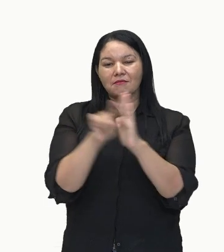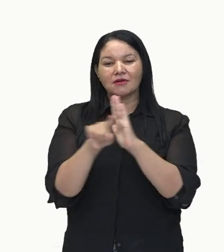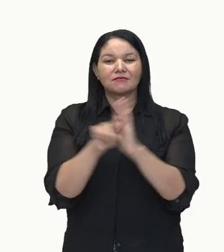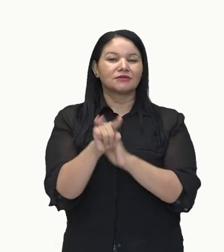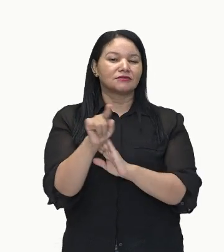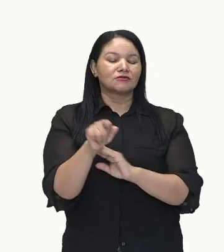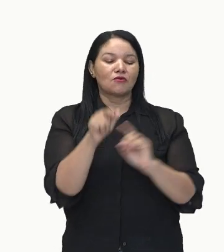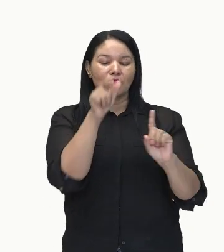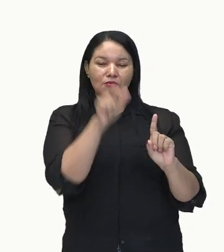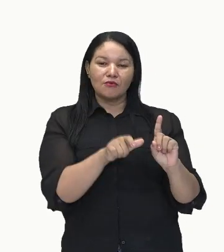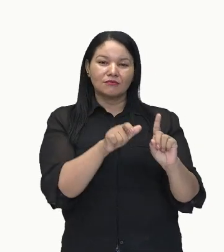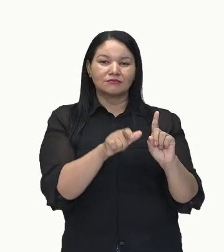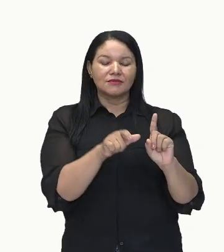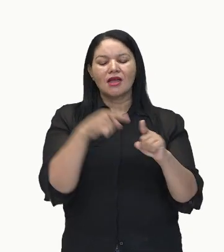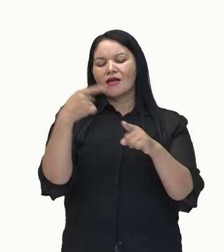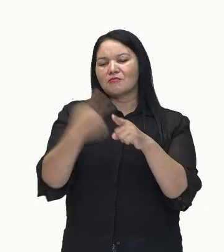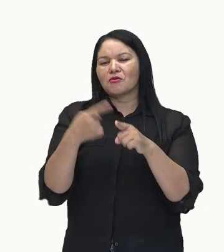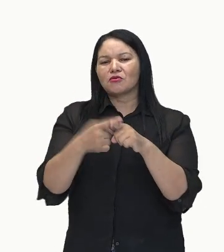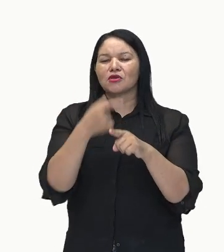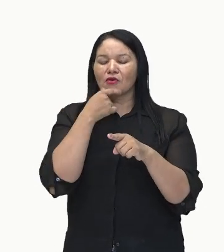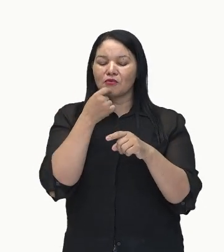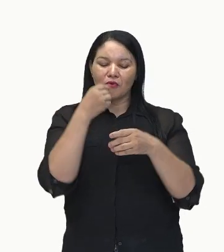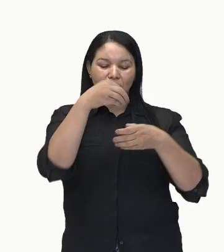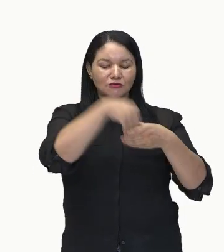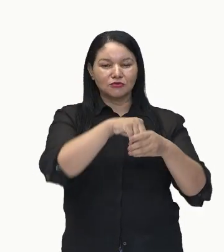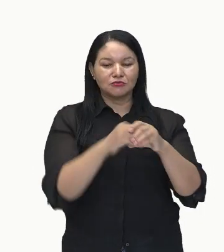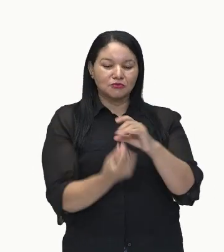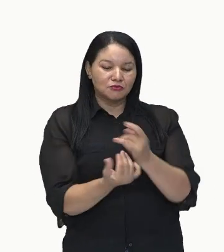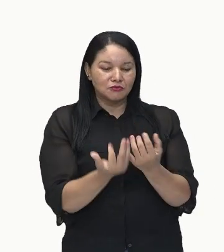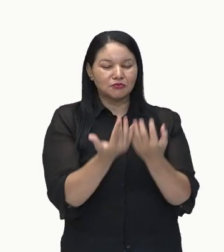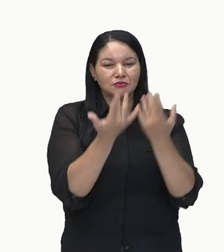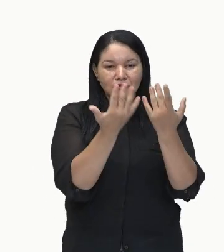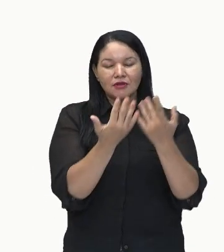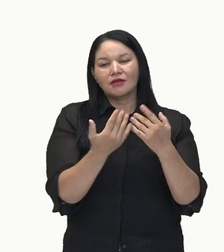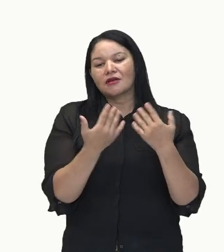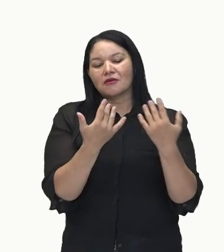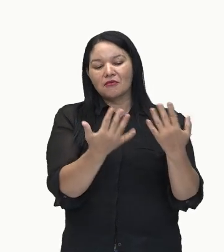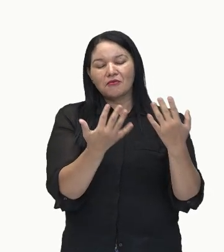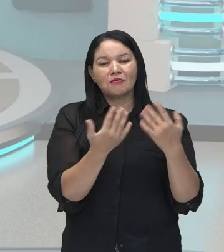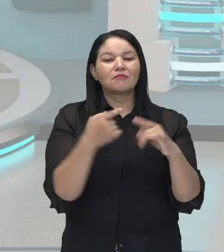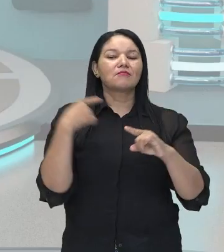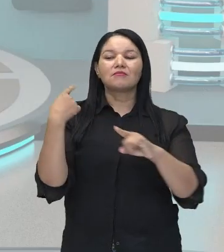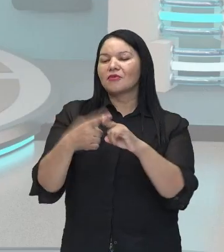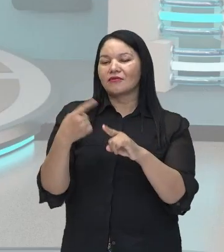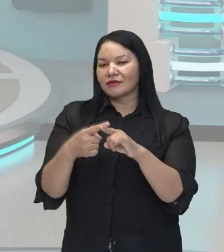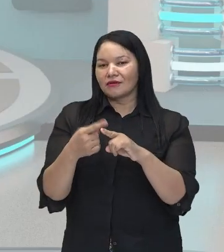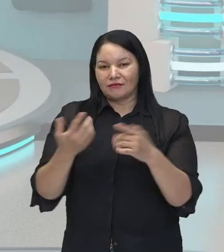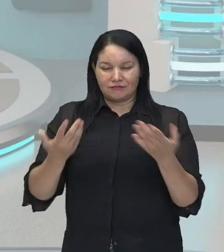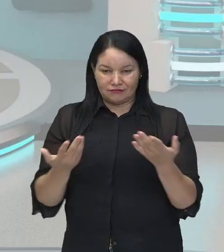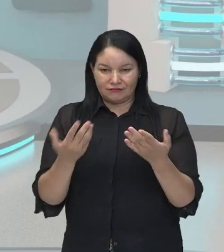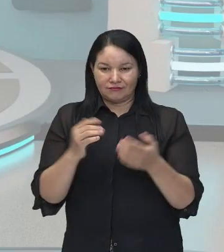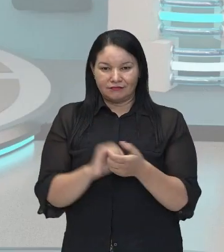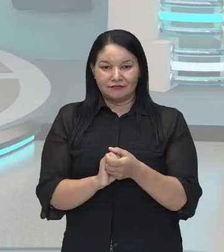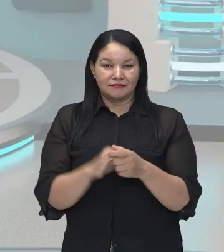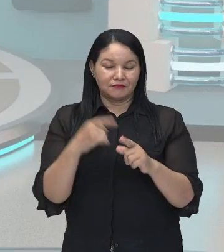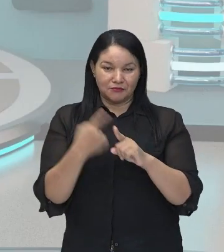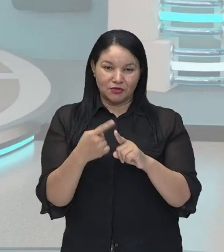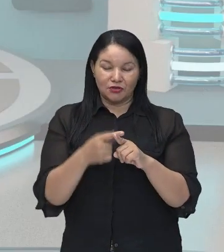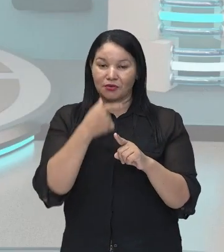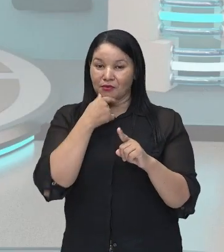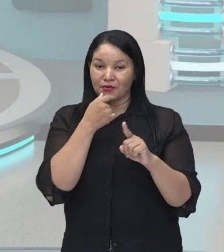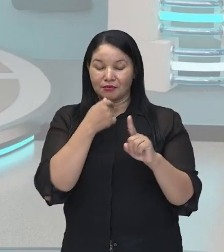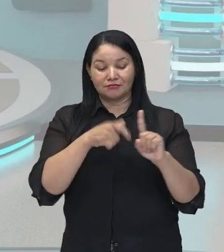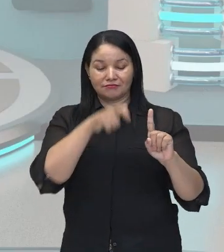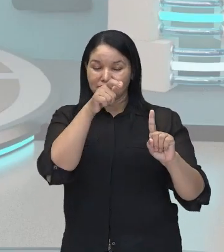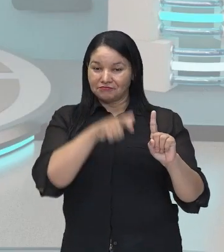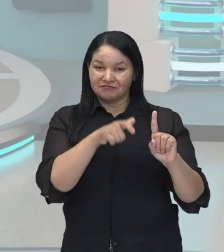Por que ele não planta? Por que ele não produz? E você percebeu que o próprio texto diz para a gente que ele apenas afirma,